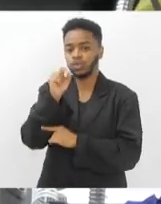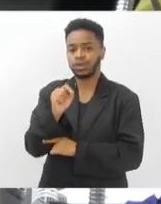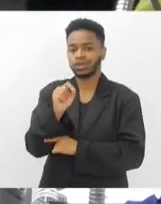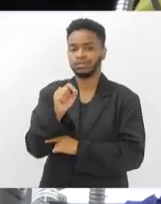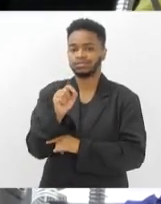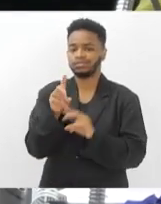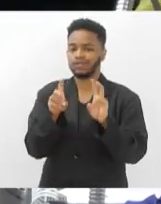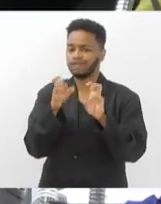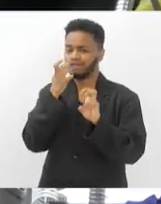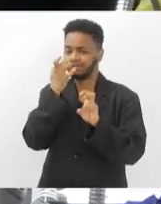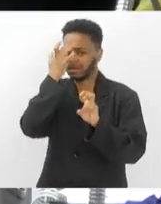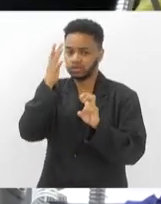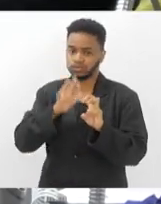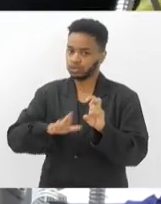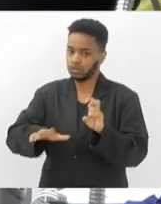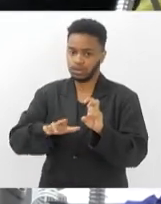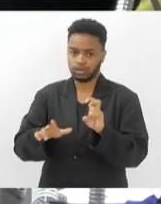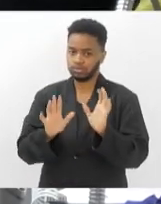fácil.